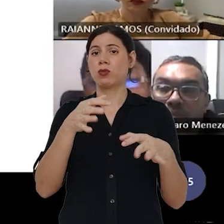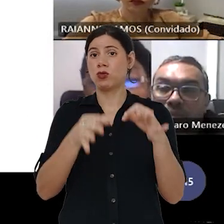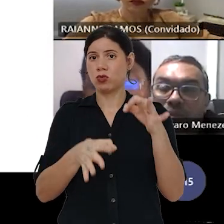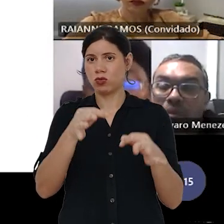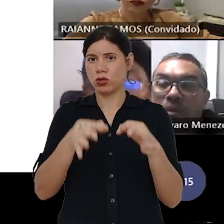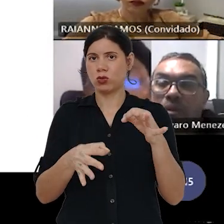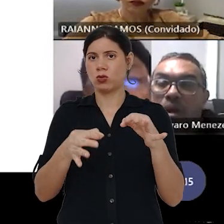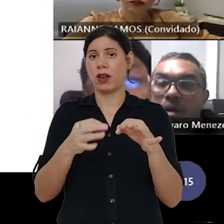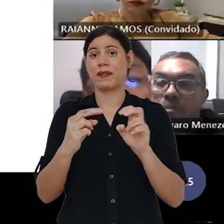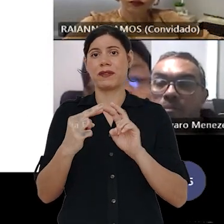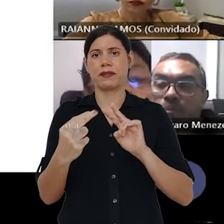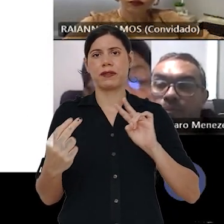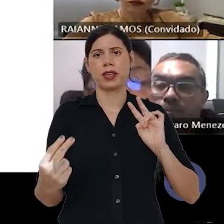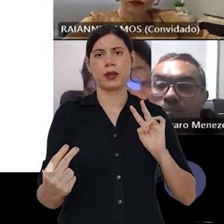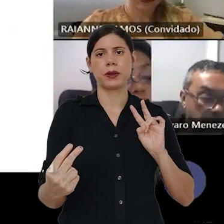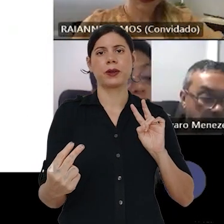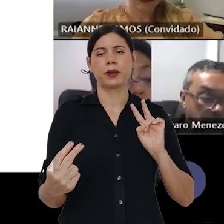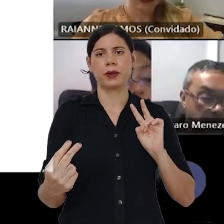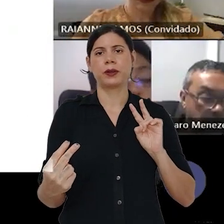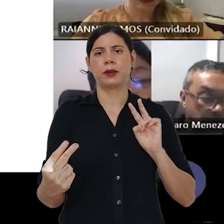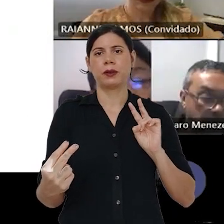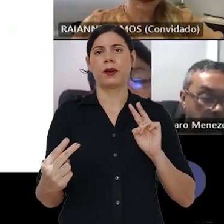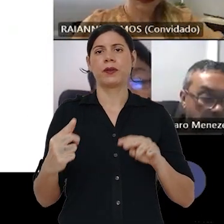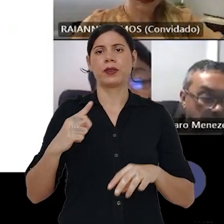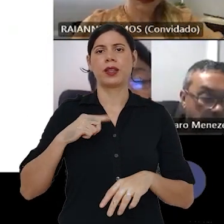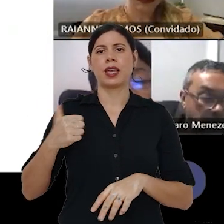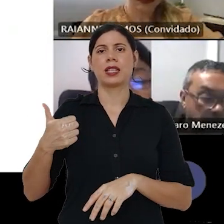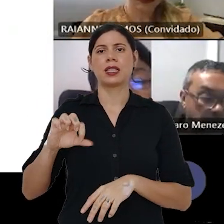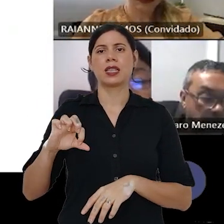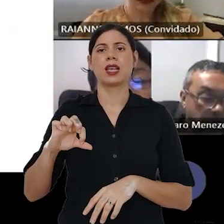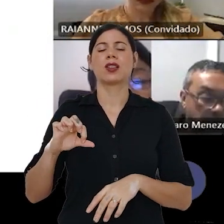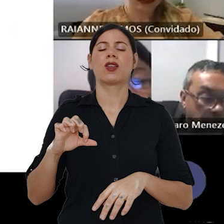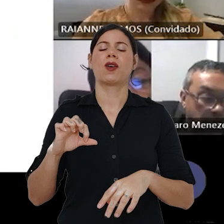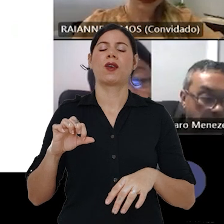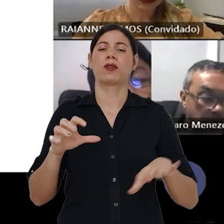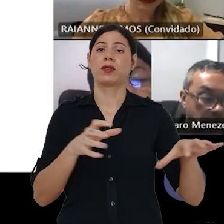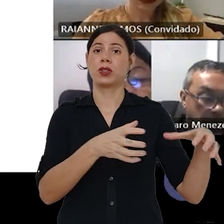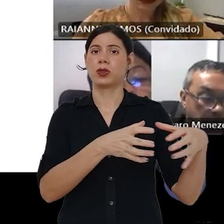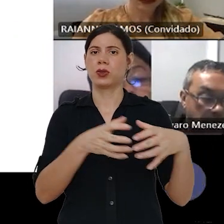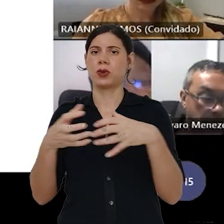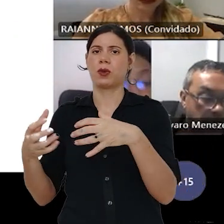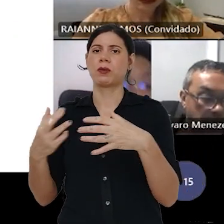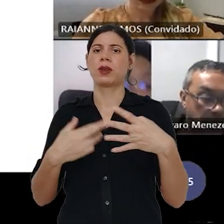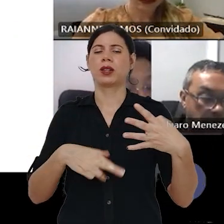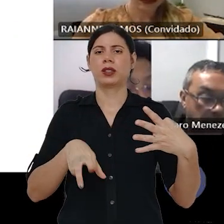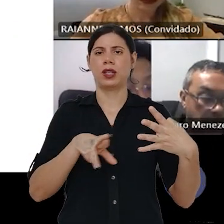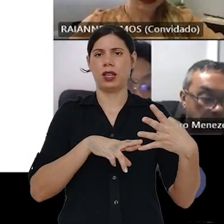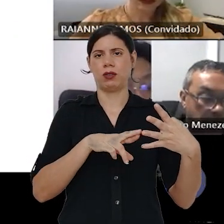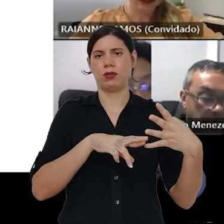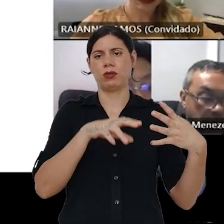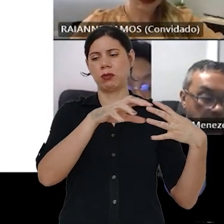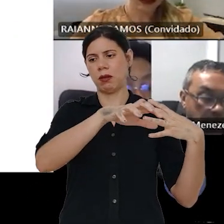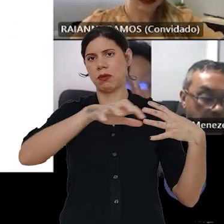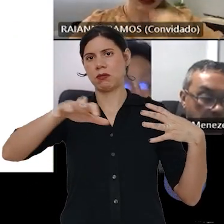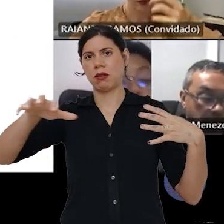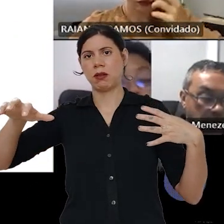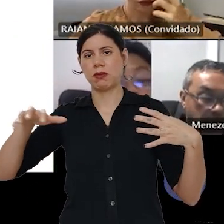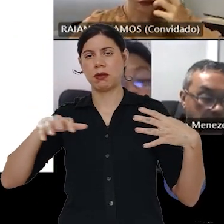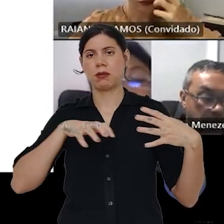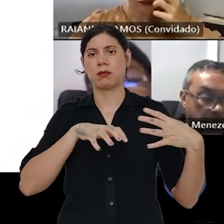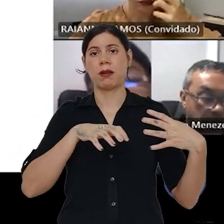unidade judiciária virtual. Nós temos 19 turmas recursais, né, em diferentes